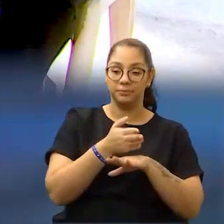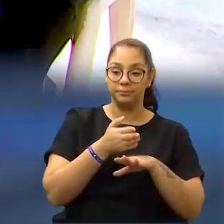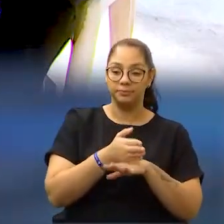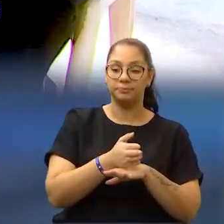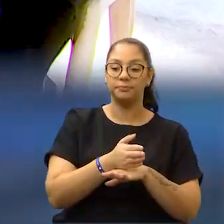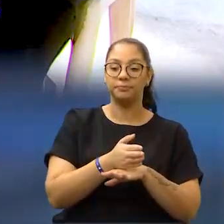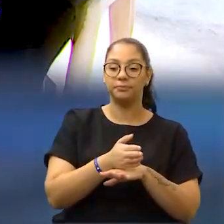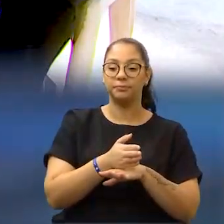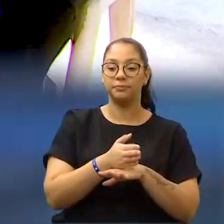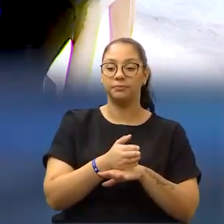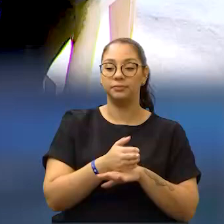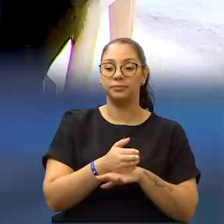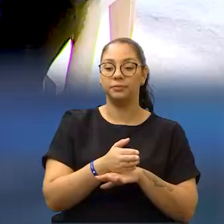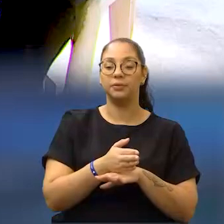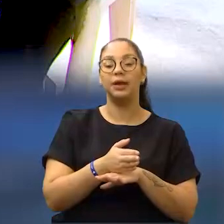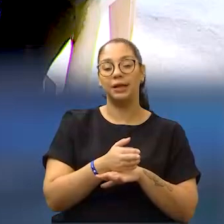nossas,